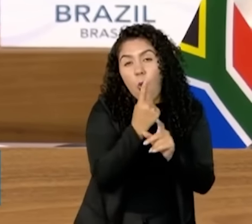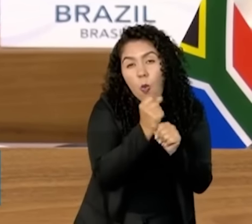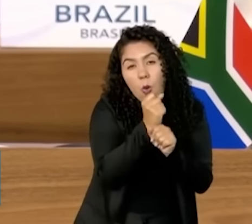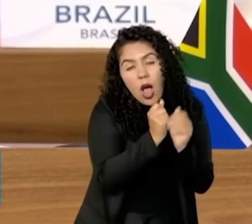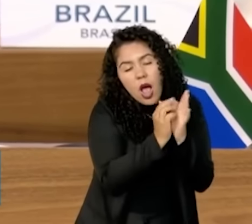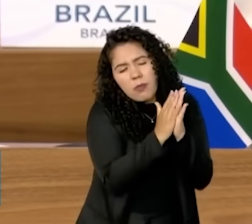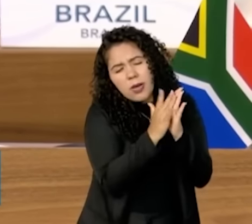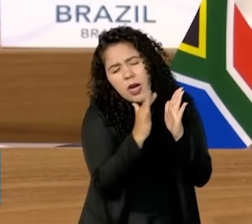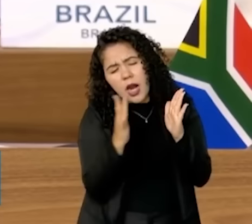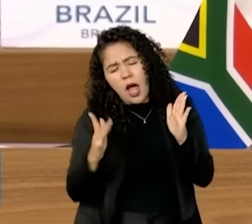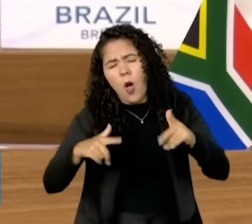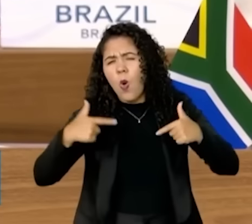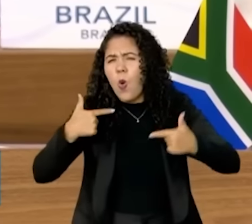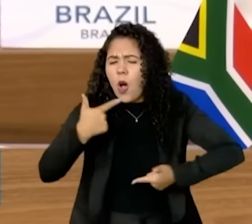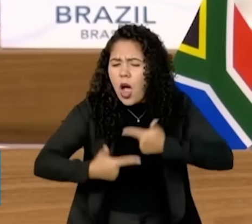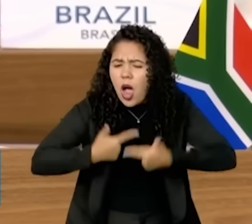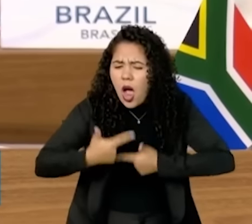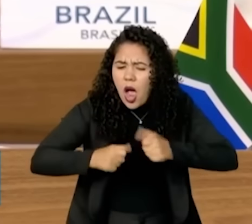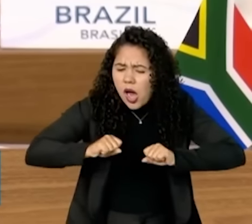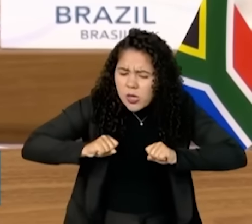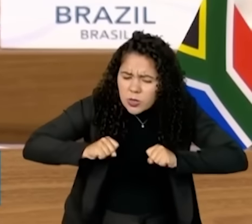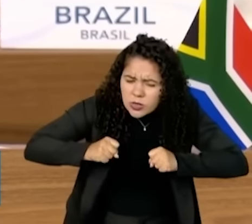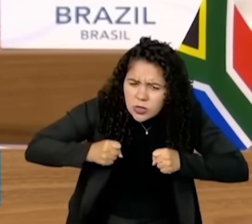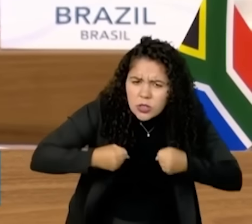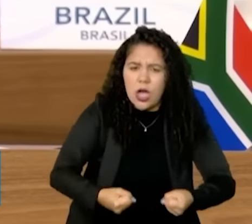intenso, mas este é apenas o começo.